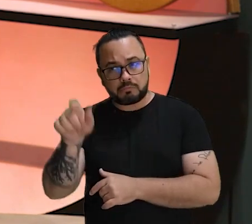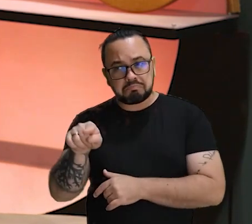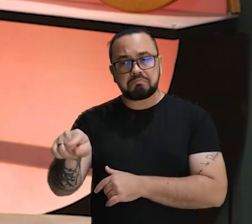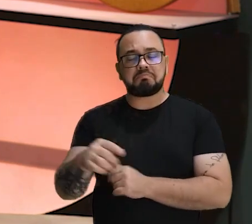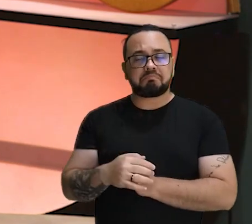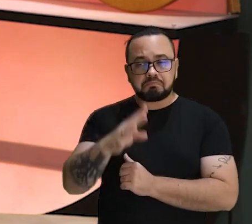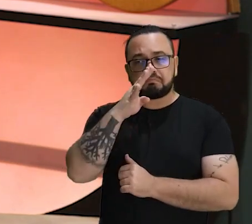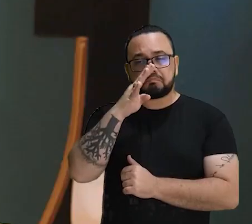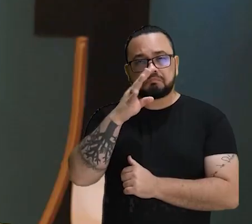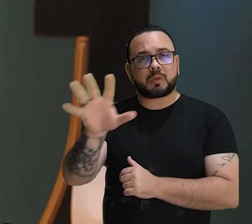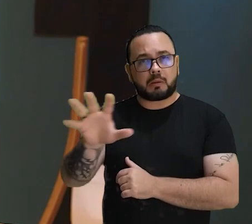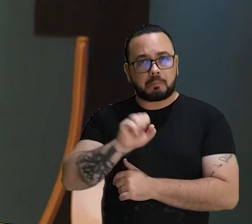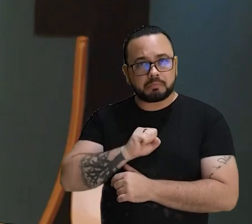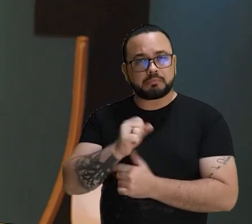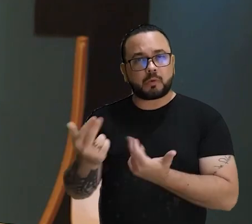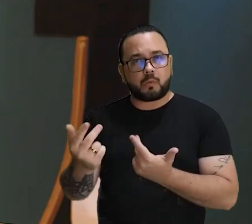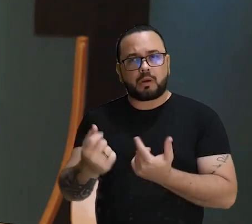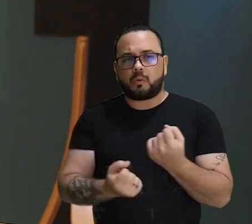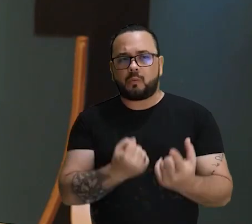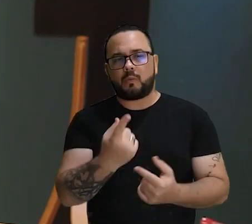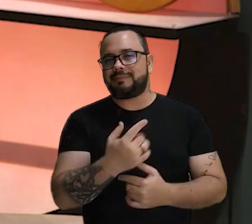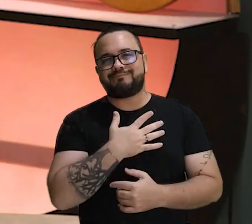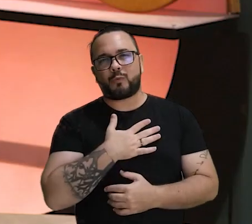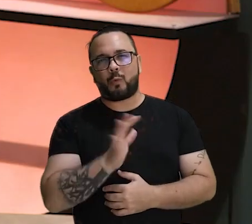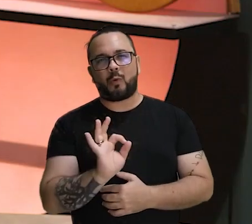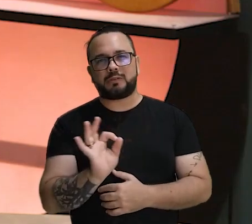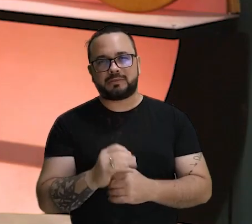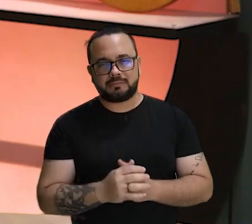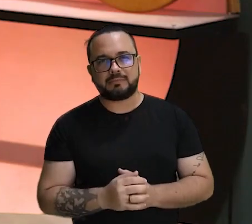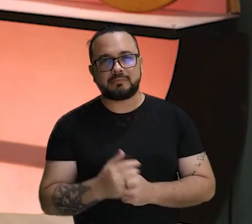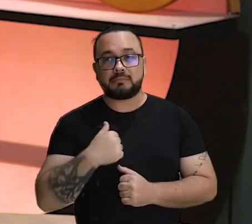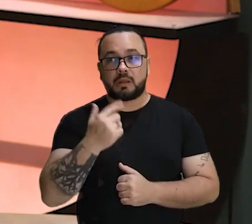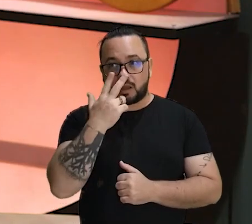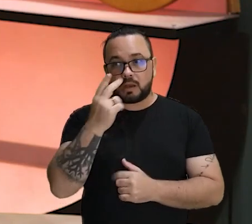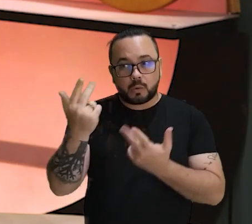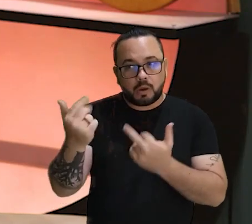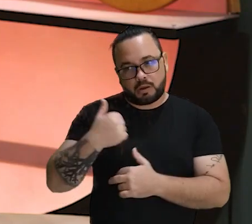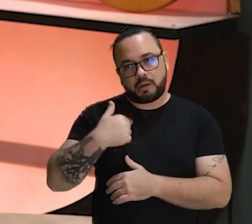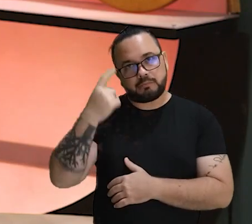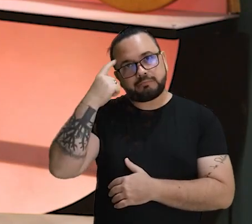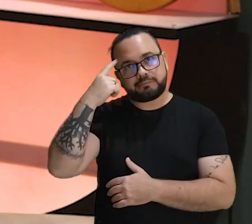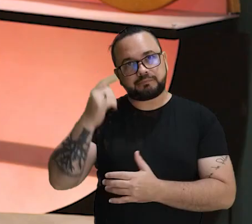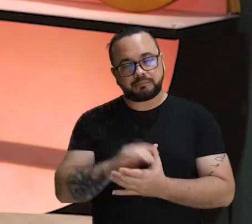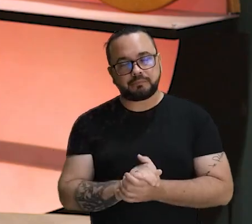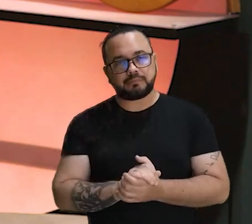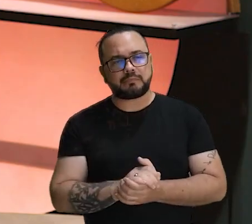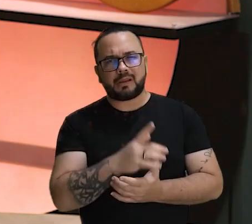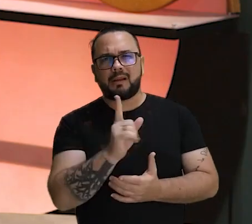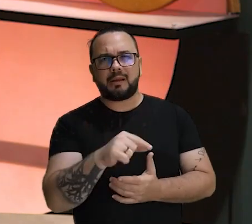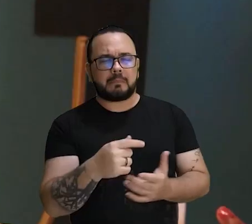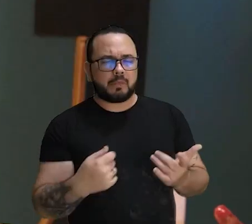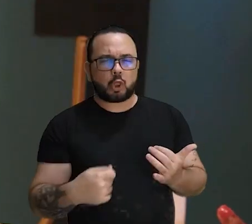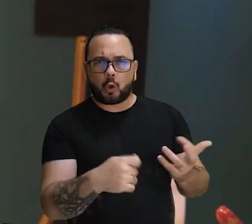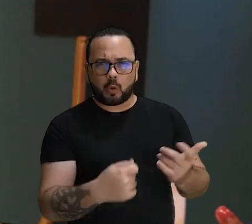ideias, assim. Nem todo artista pensa assim. Eu acho muito legal, faz muito parte de como eu penso também, sabe? É porque tocar é